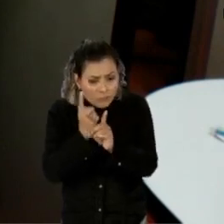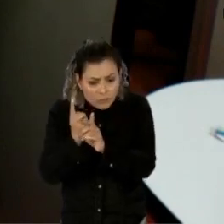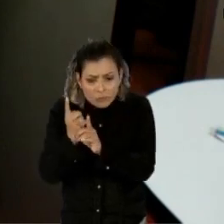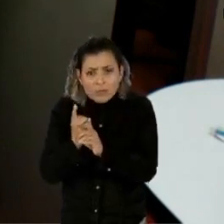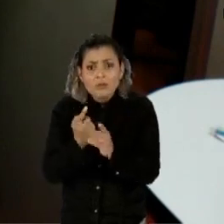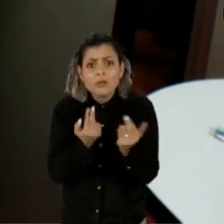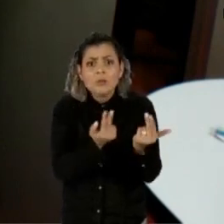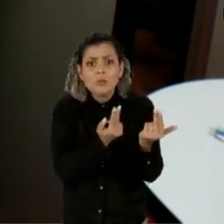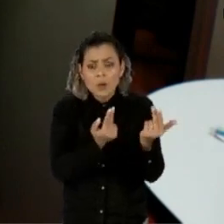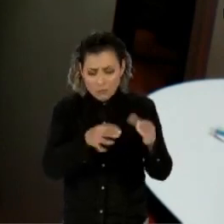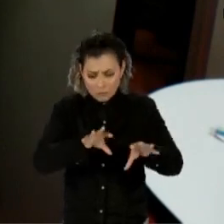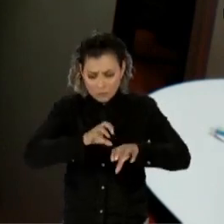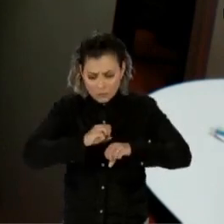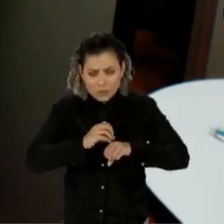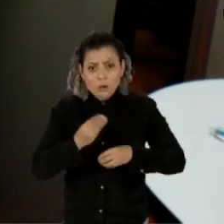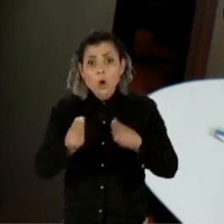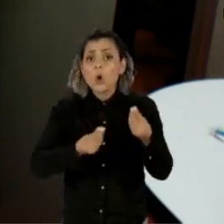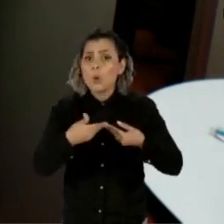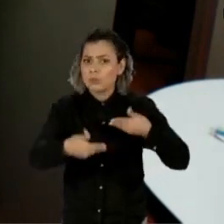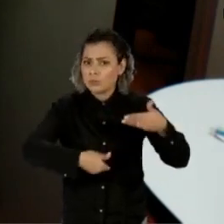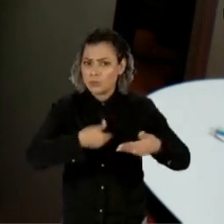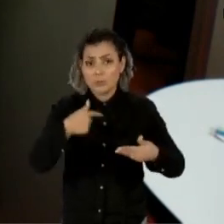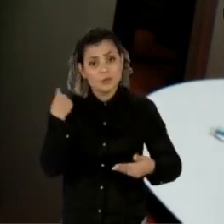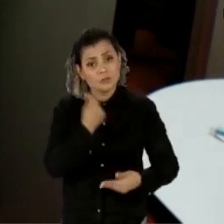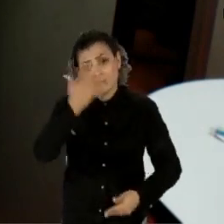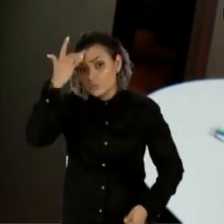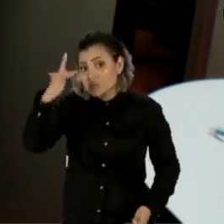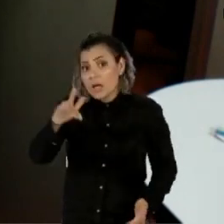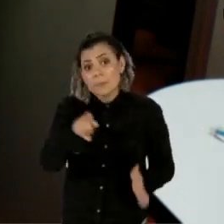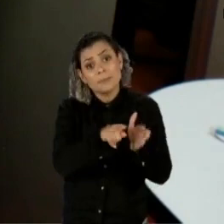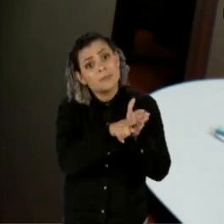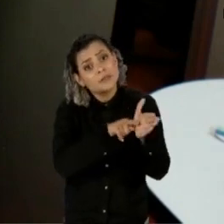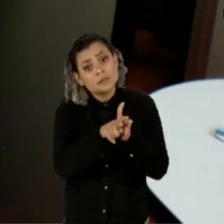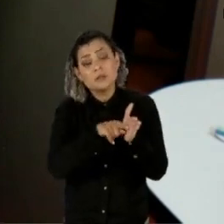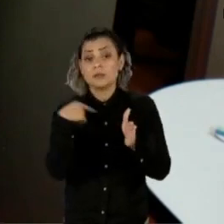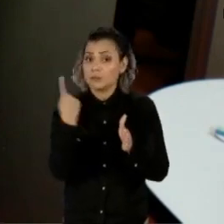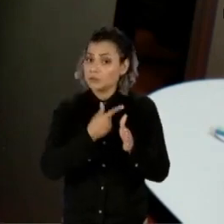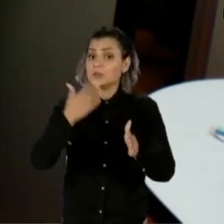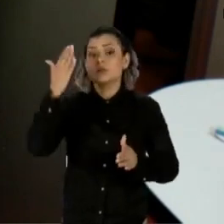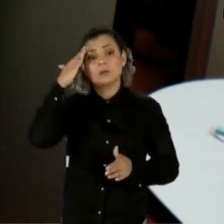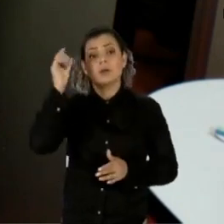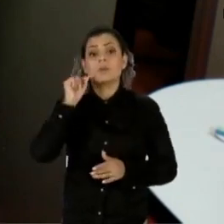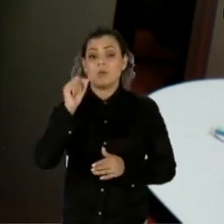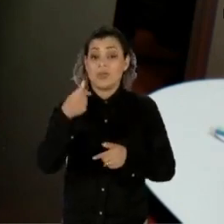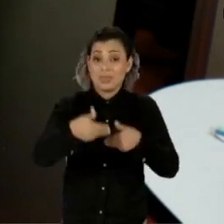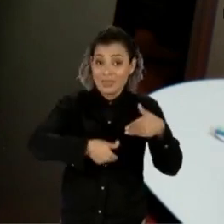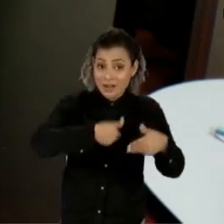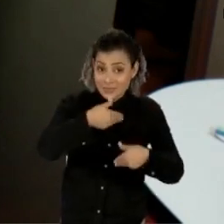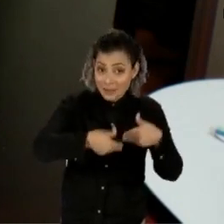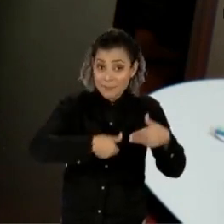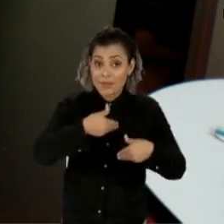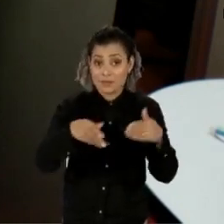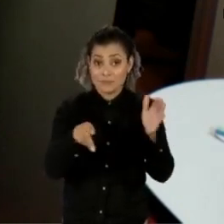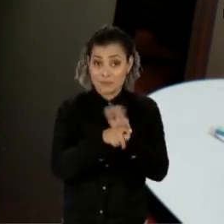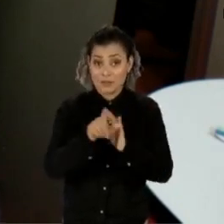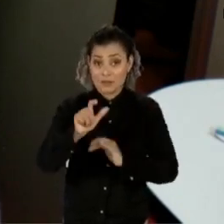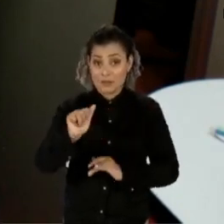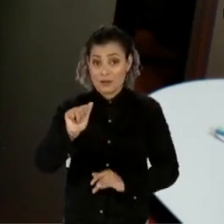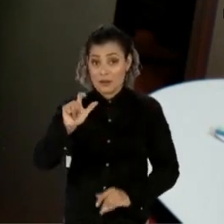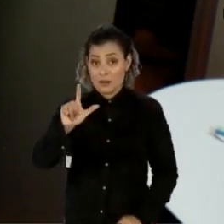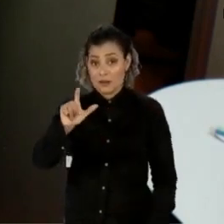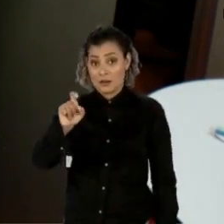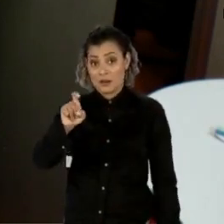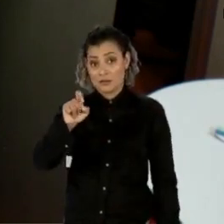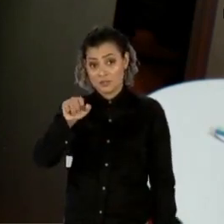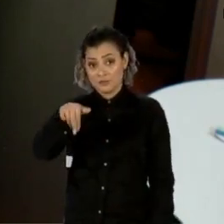um dedo para livros qual é a forma de tratamento a gente não sabe ele sabe que o tratamento convencional para a espanha enquanto não